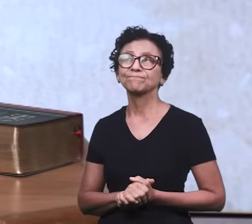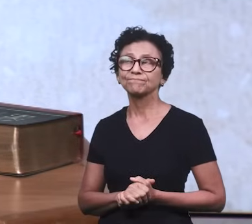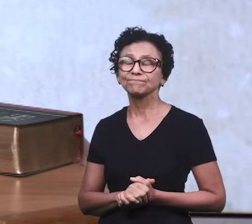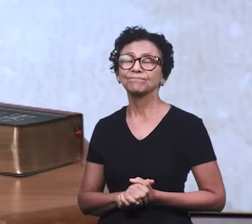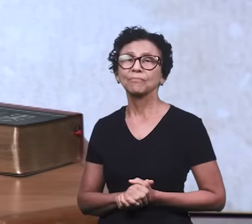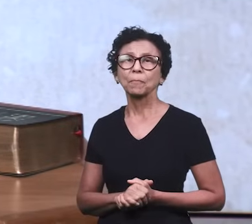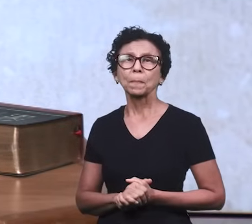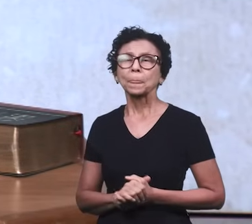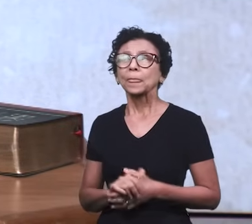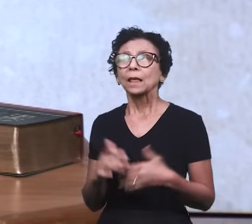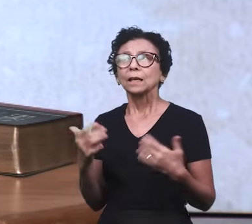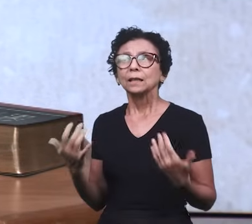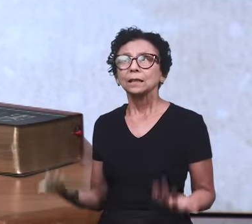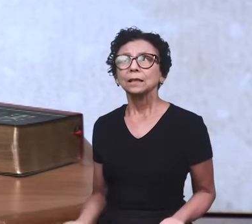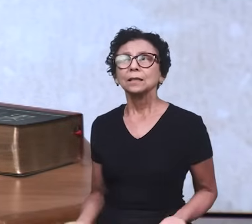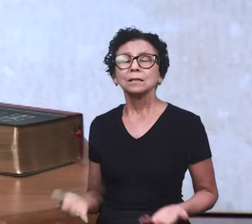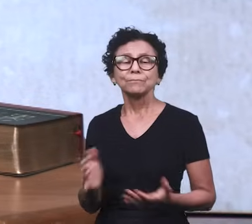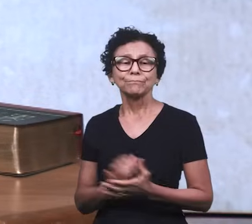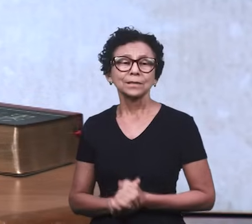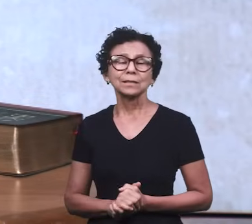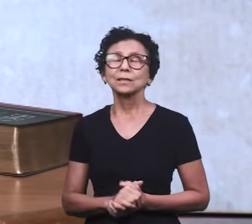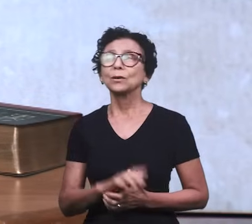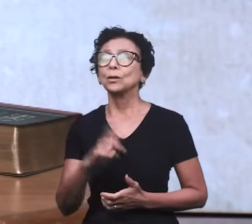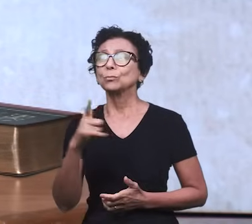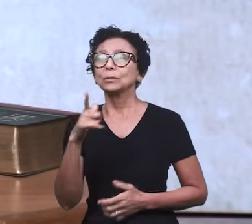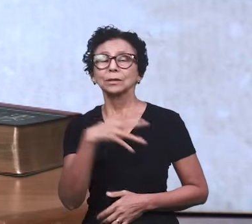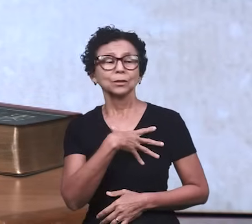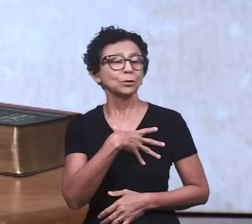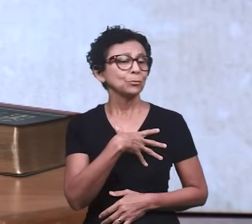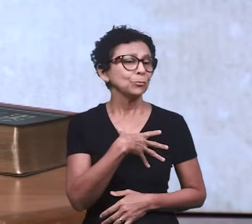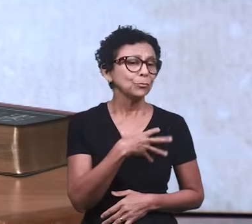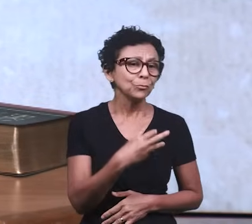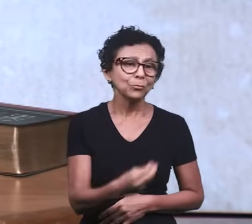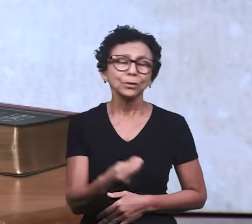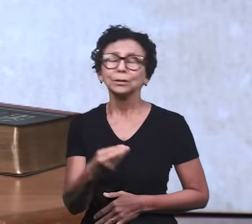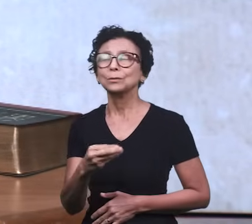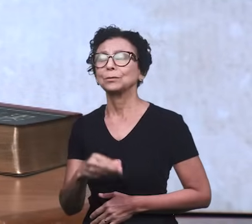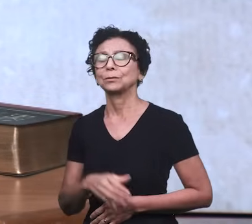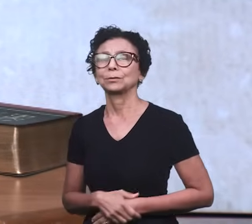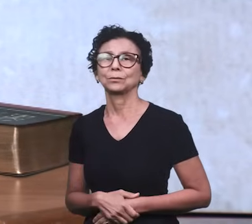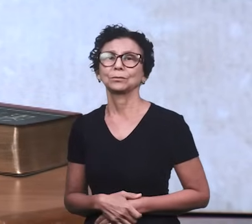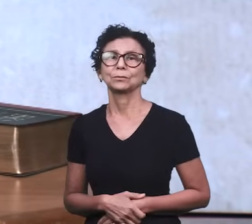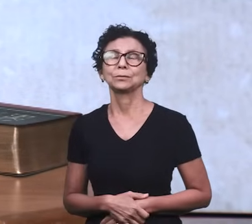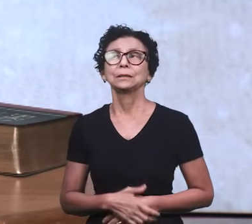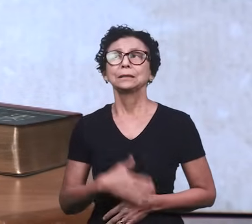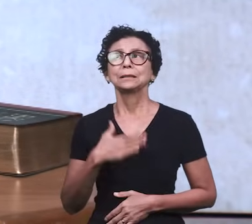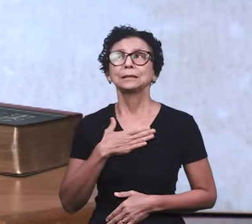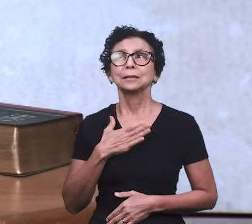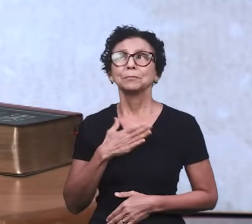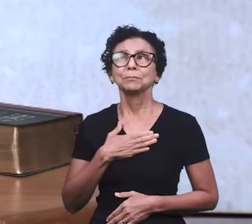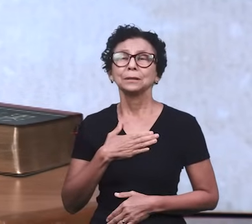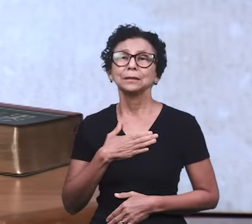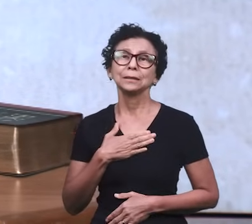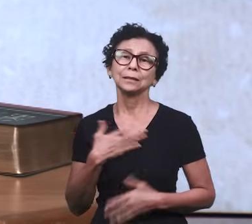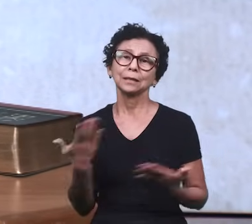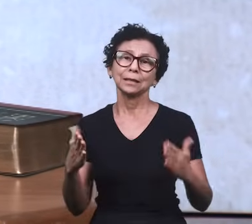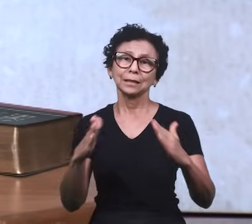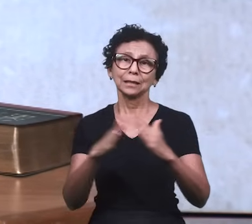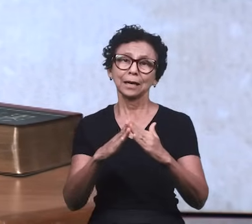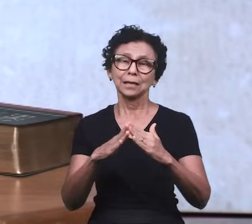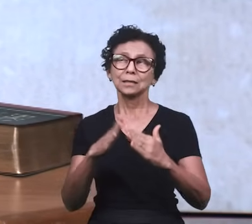me não tens dado semente e Eis que um nascido na minha casa será o meu